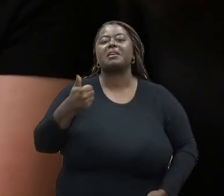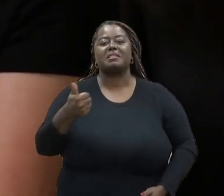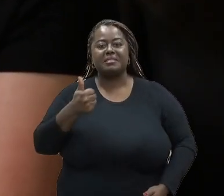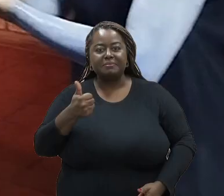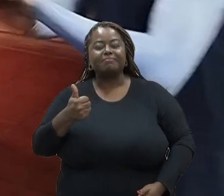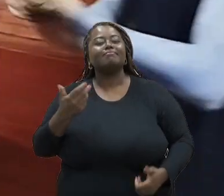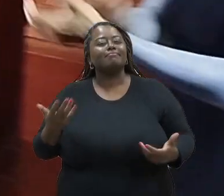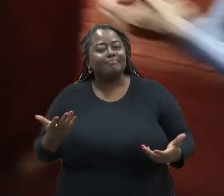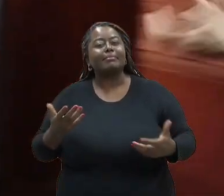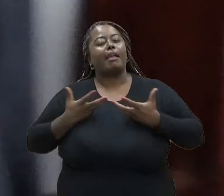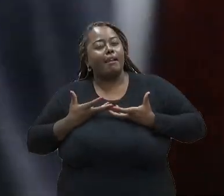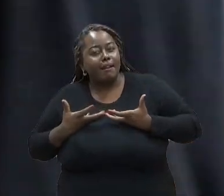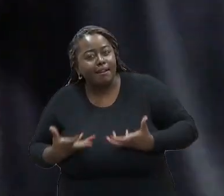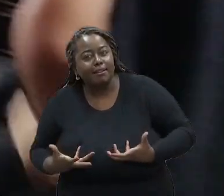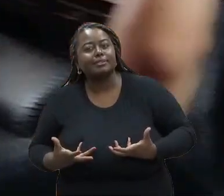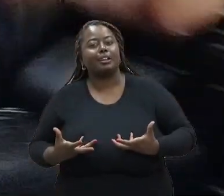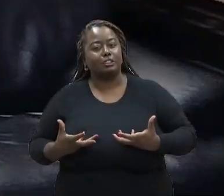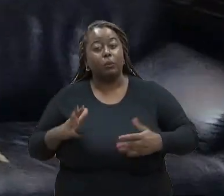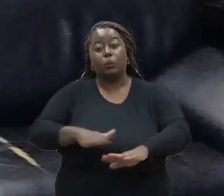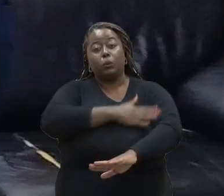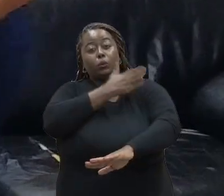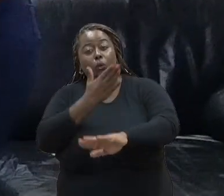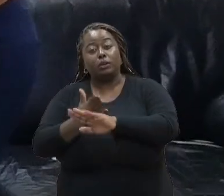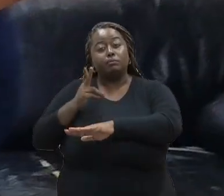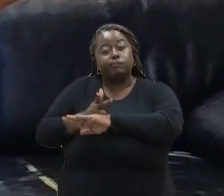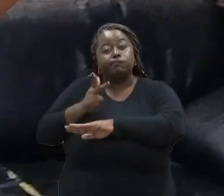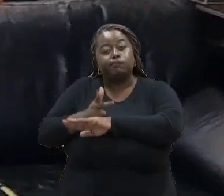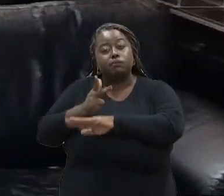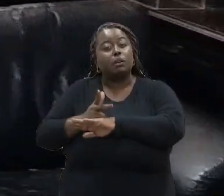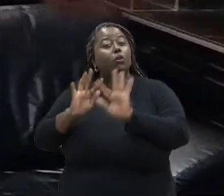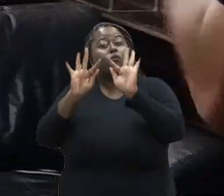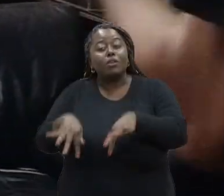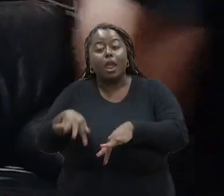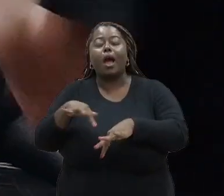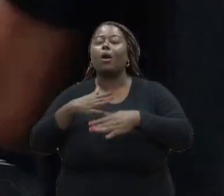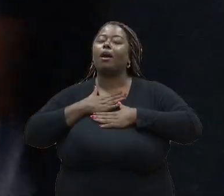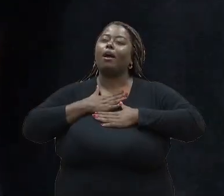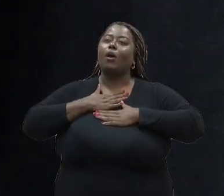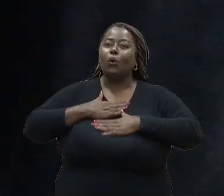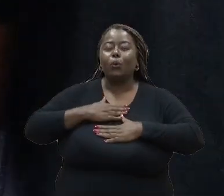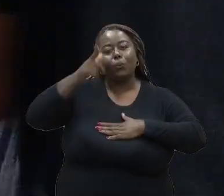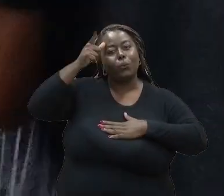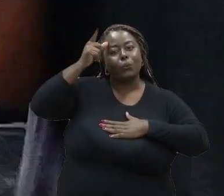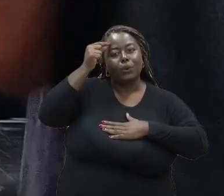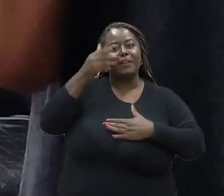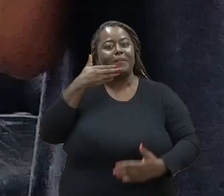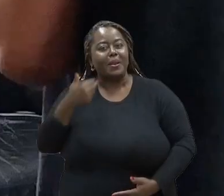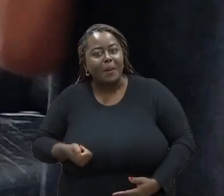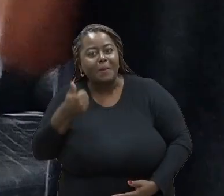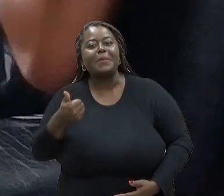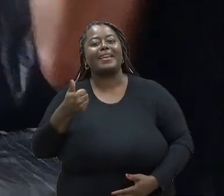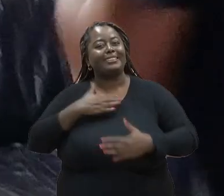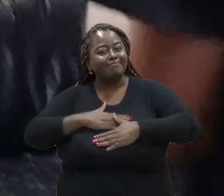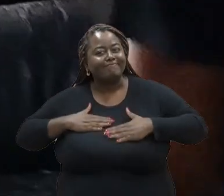assim, por mais que é cansativo, né? A gente ficou o dia inteiro gravando, no final do dia, eu sei que todo mundo ali bate aquele alívio de, nossa, valeu